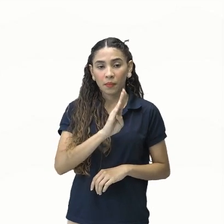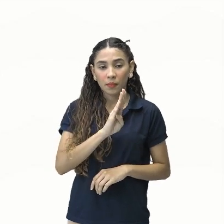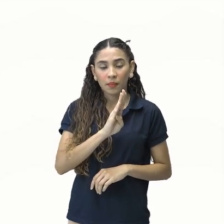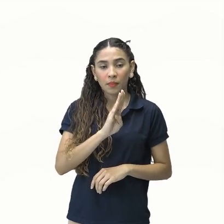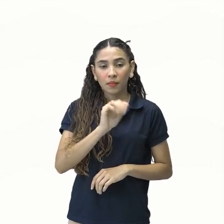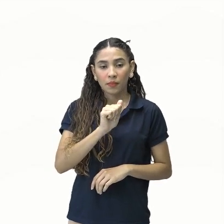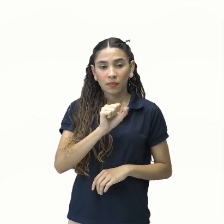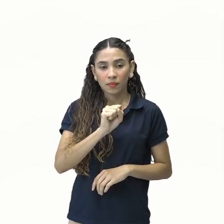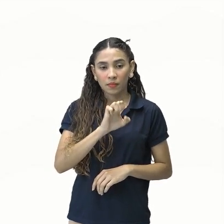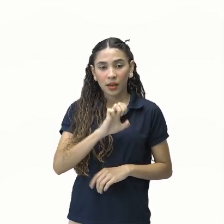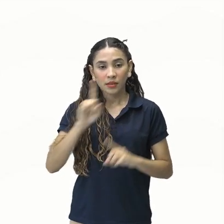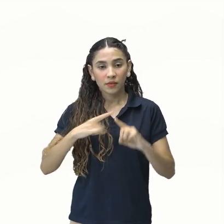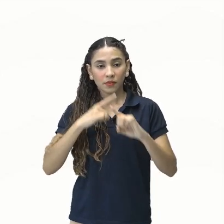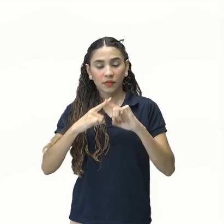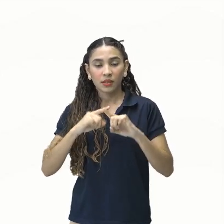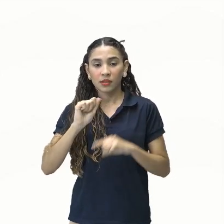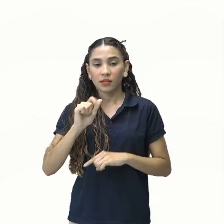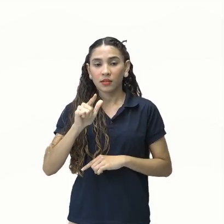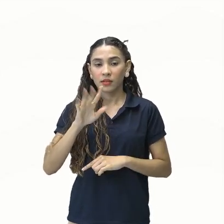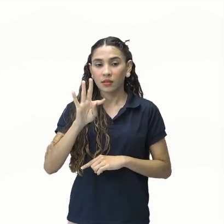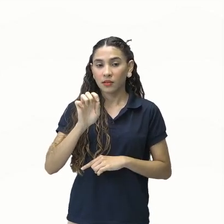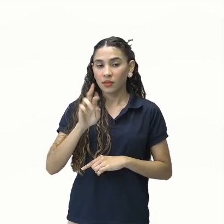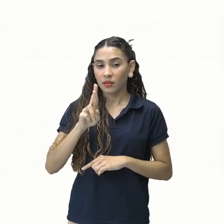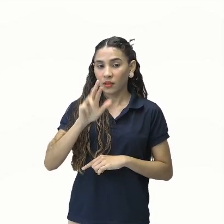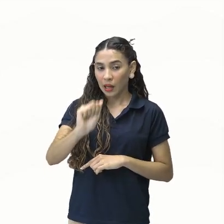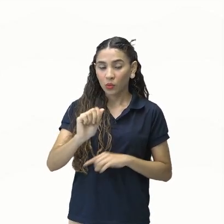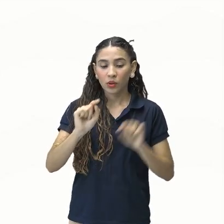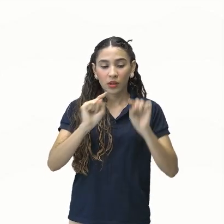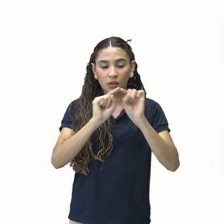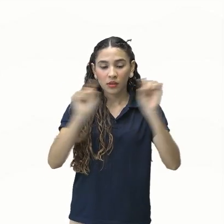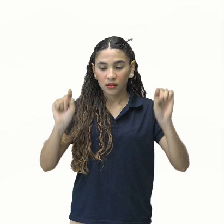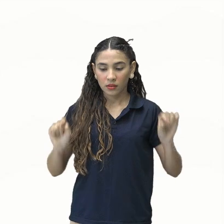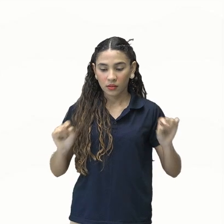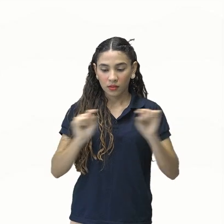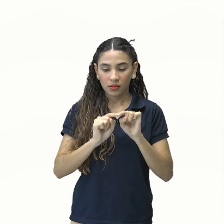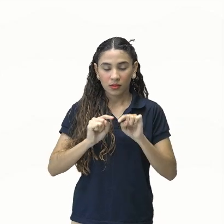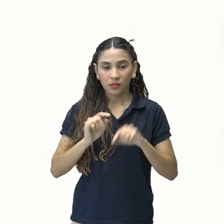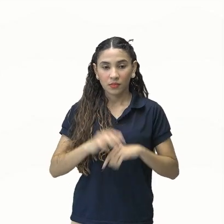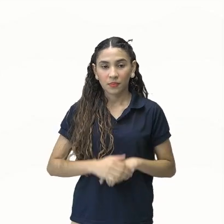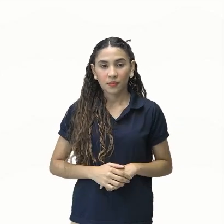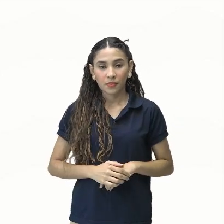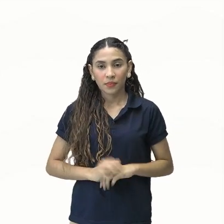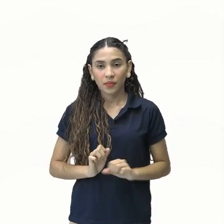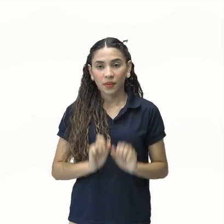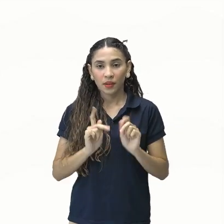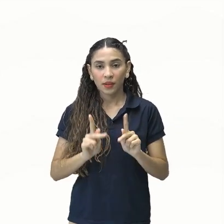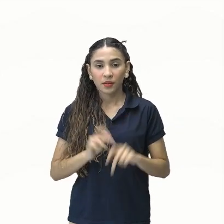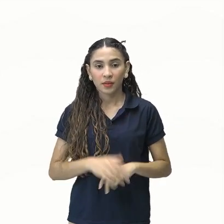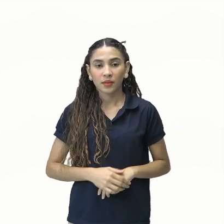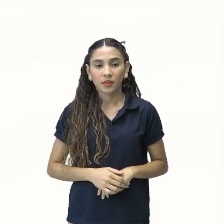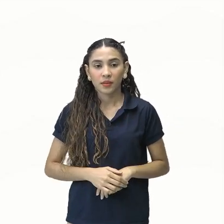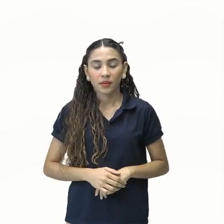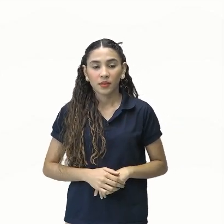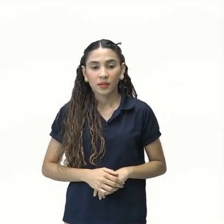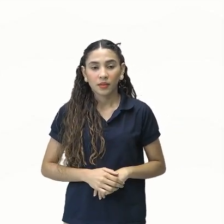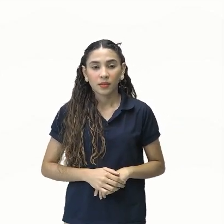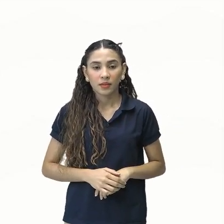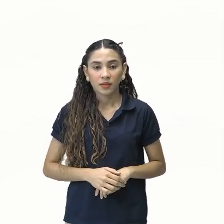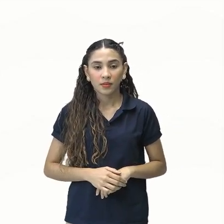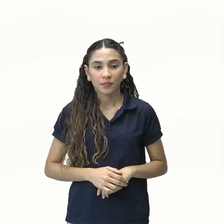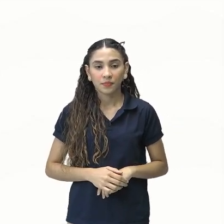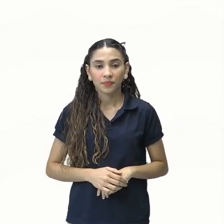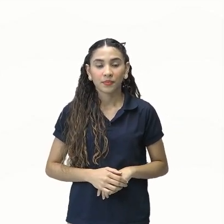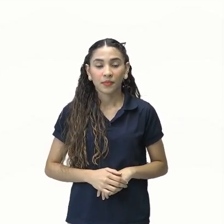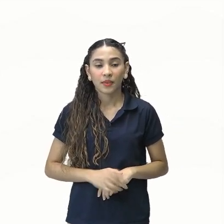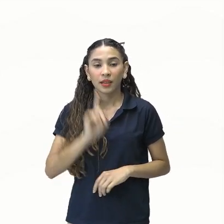base vezes a altura do meu retângulo da base. Tá? E aí, é